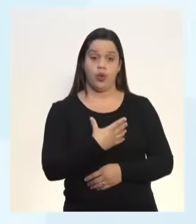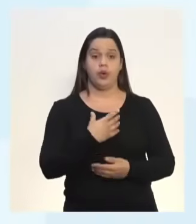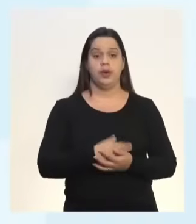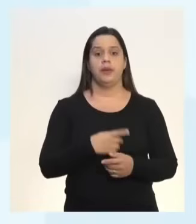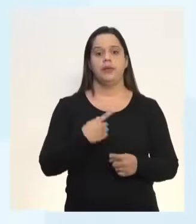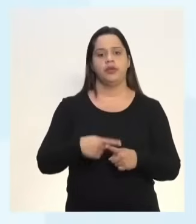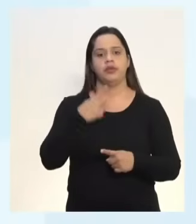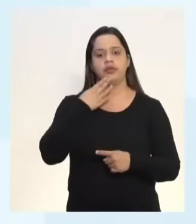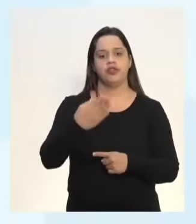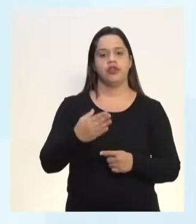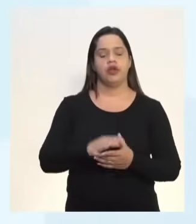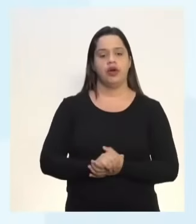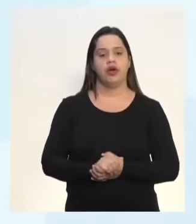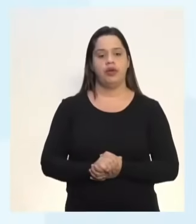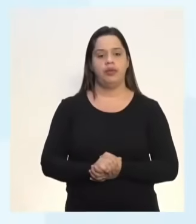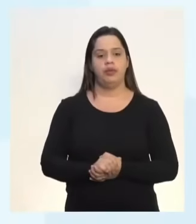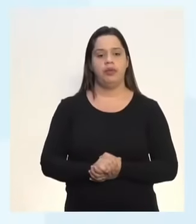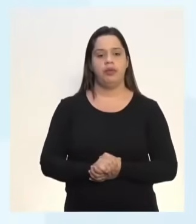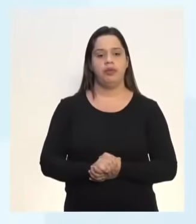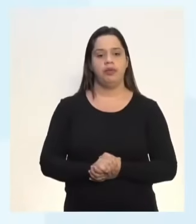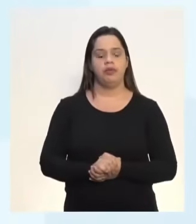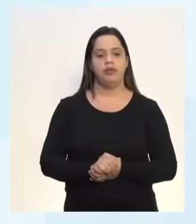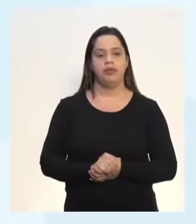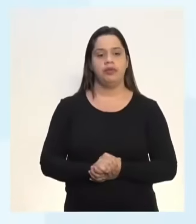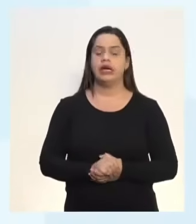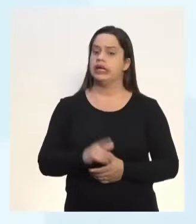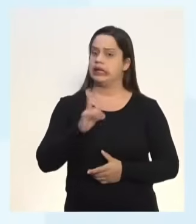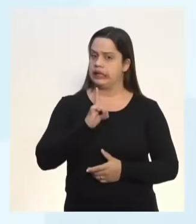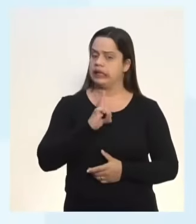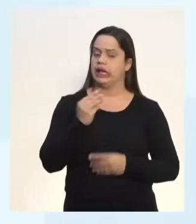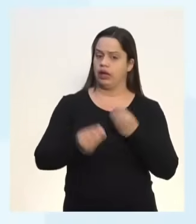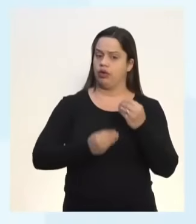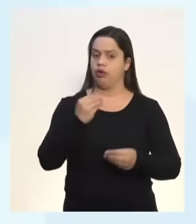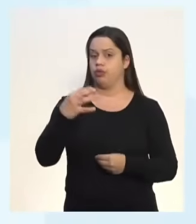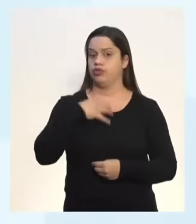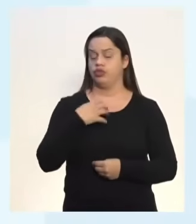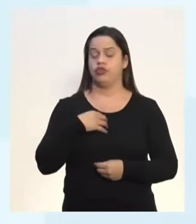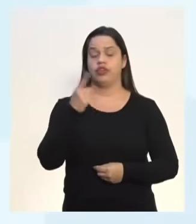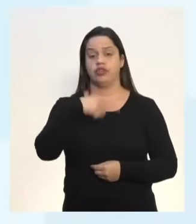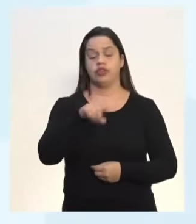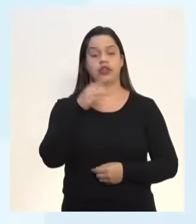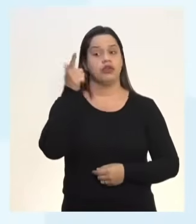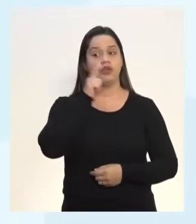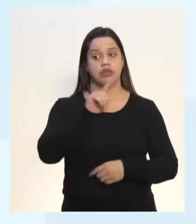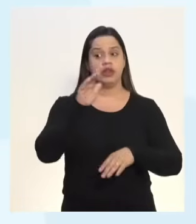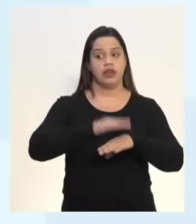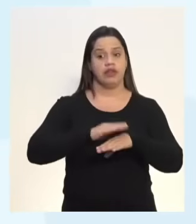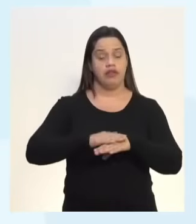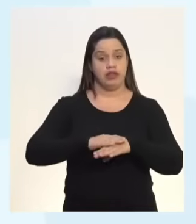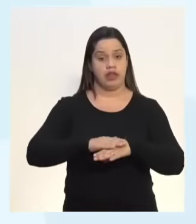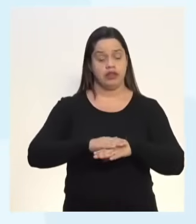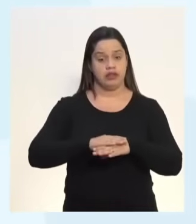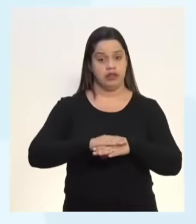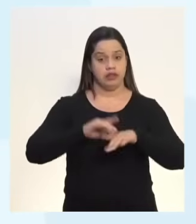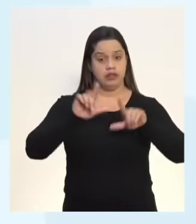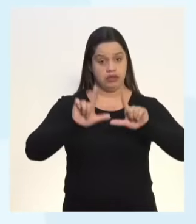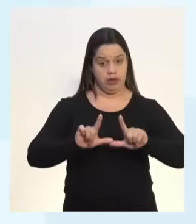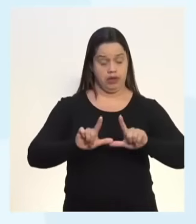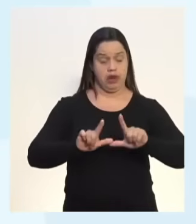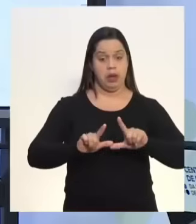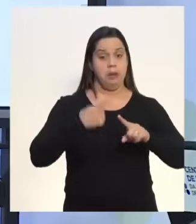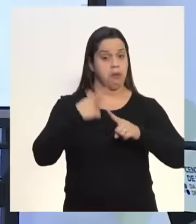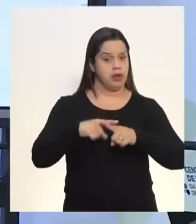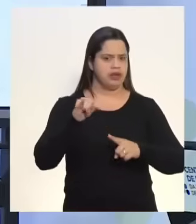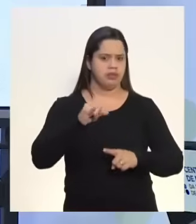colocar na tela, que é o seguinte, ó. Tem uma classificação de você conseguir construir, né, esse cubo. Ou seja, se eu